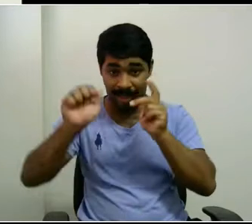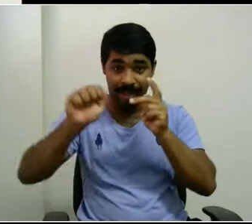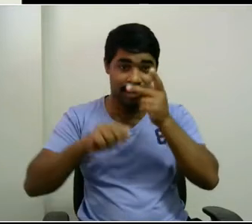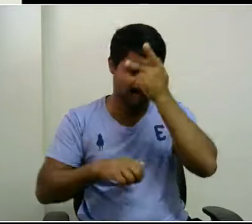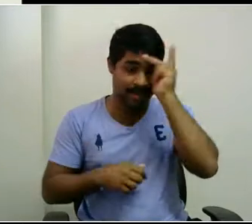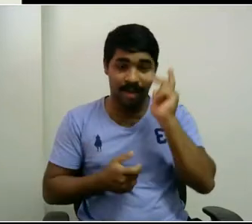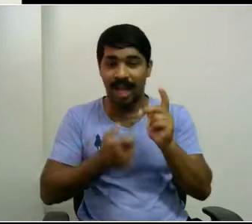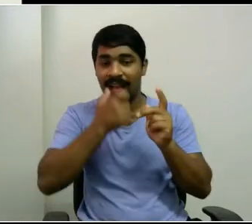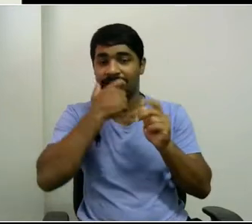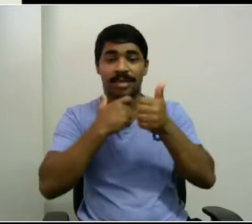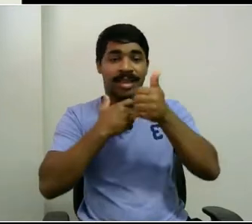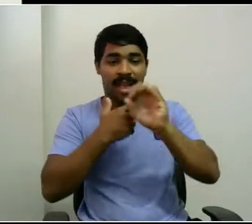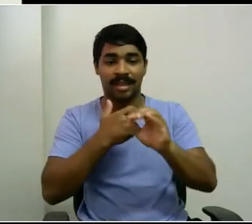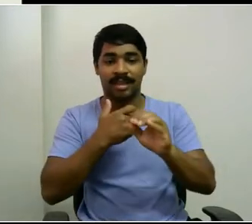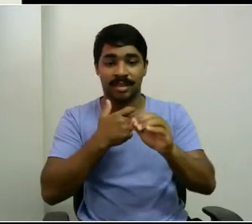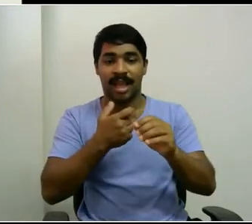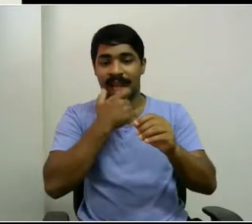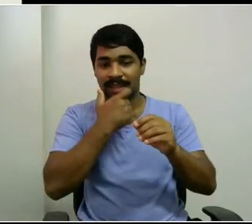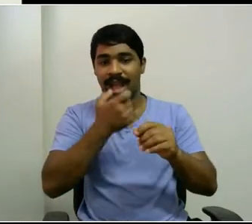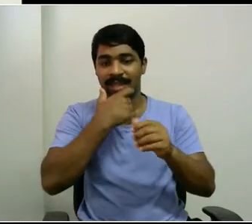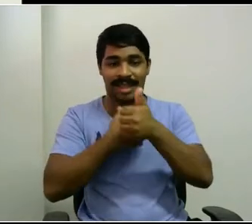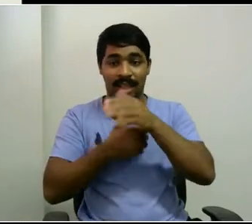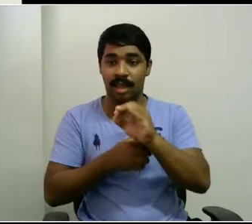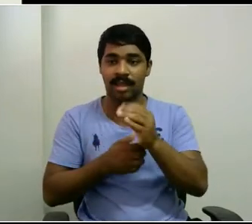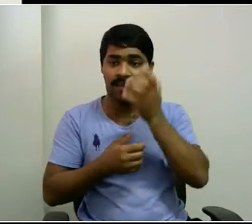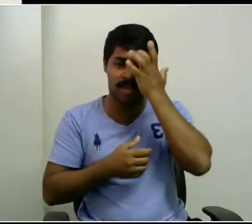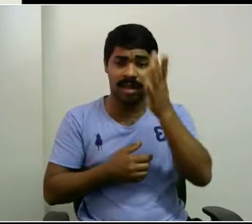tem 47, gente, então seria o quê? Seria 47